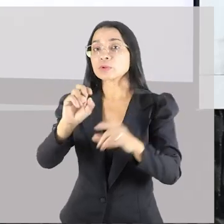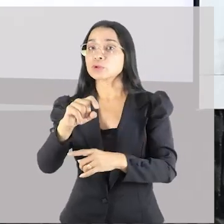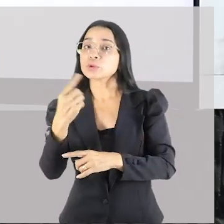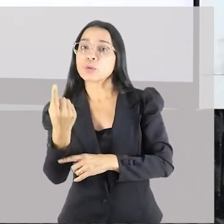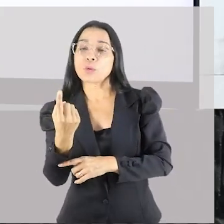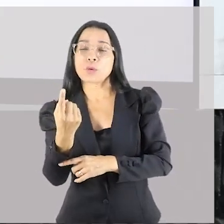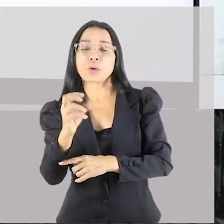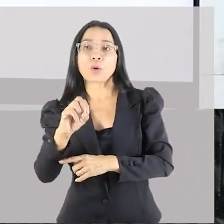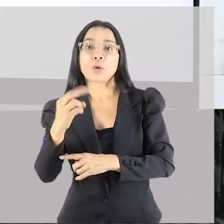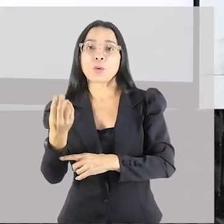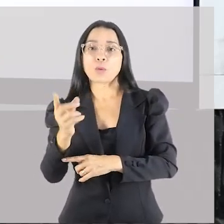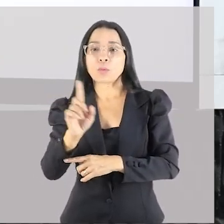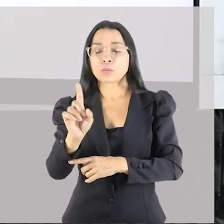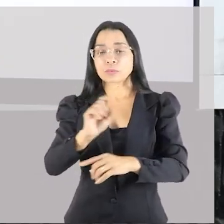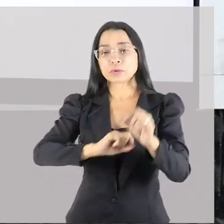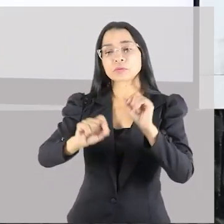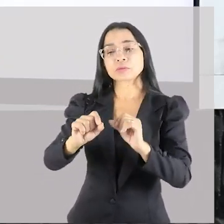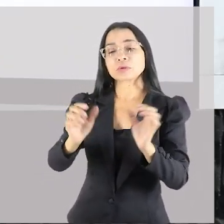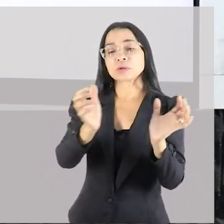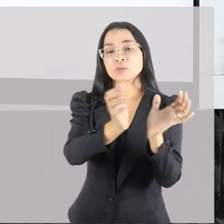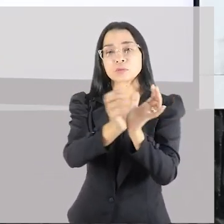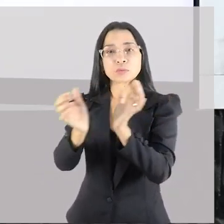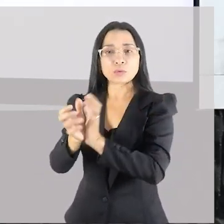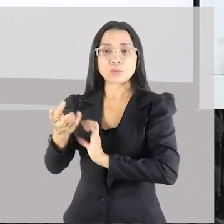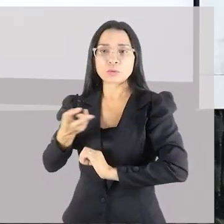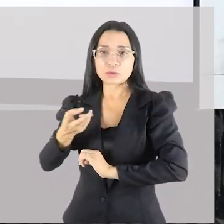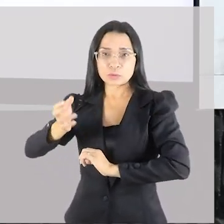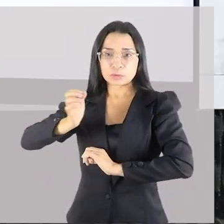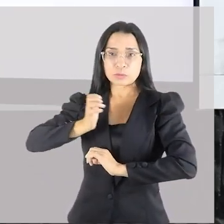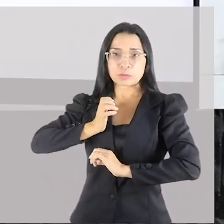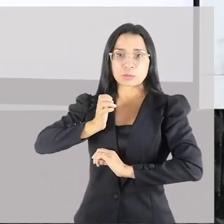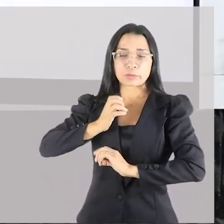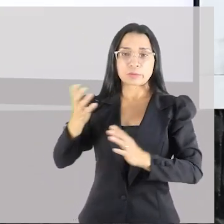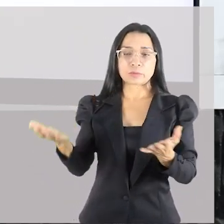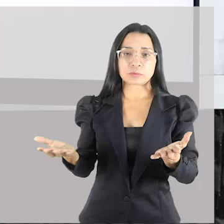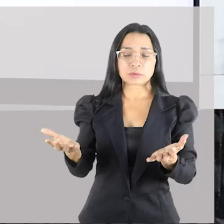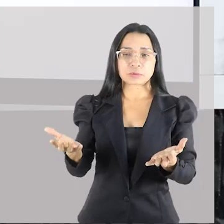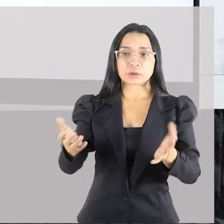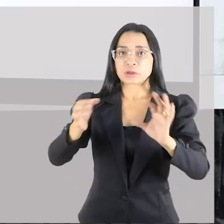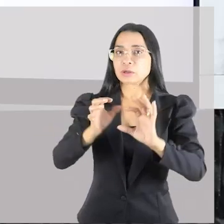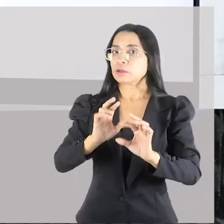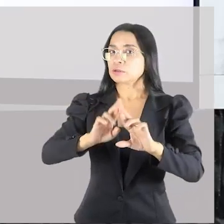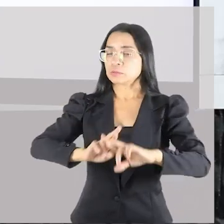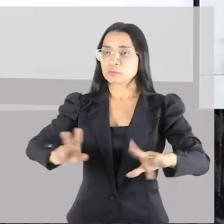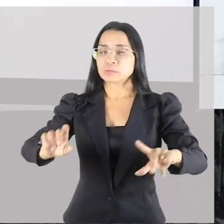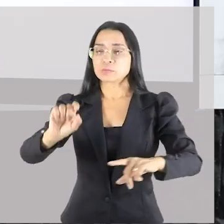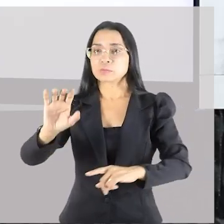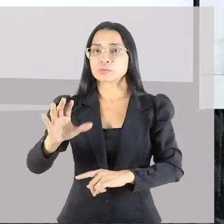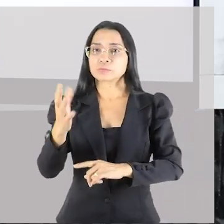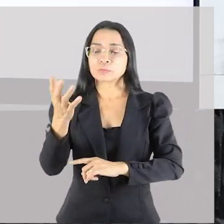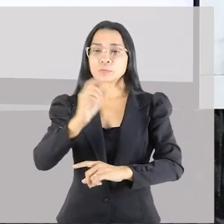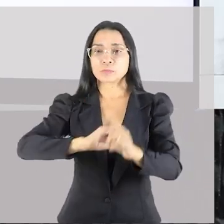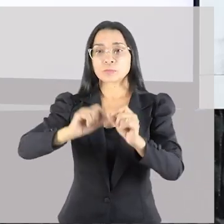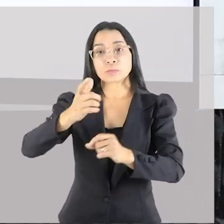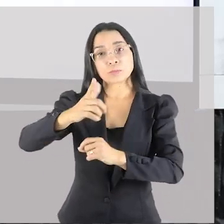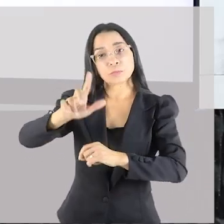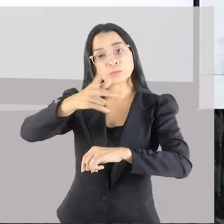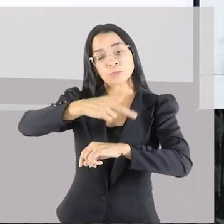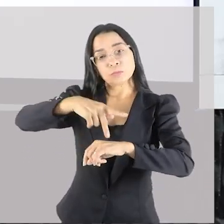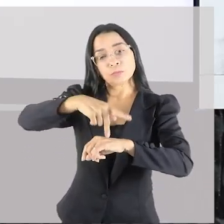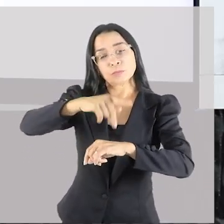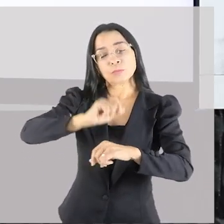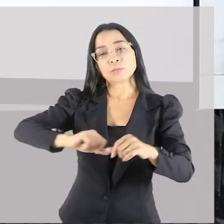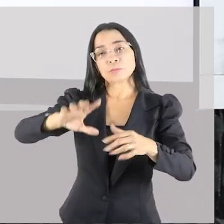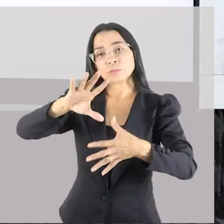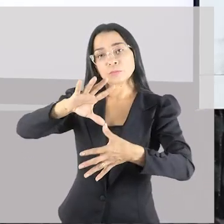para outros segmentos da sociedade, diferentemente do que ocorreu em outros países da América do Sul, da América Central, ou até